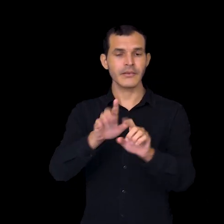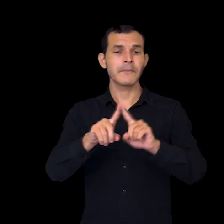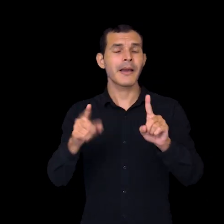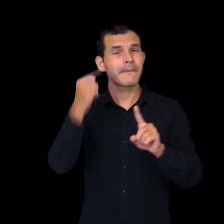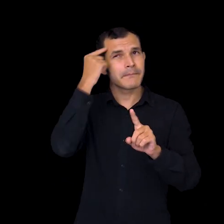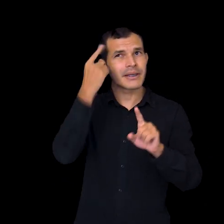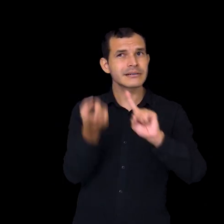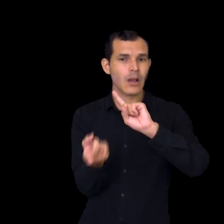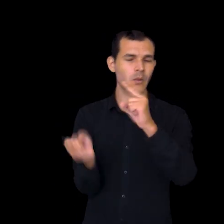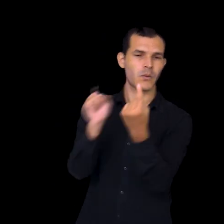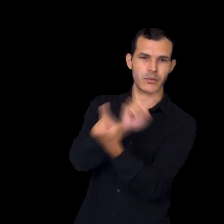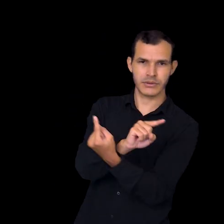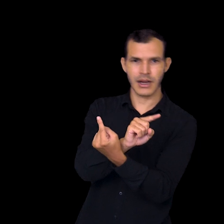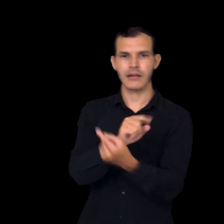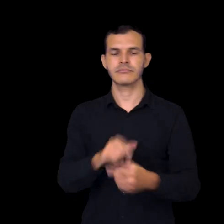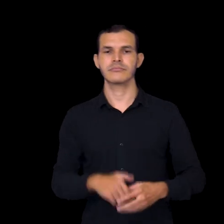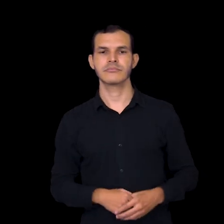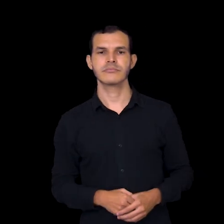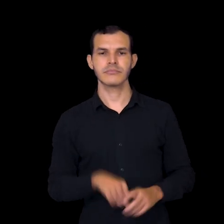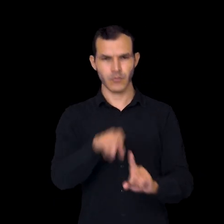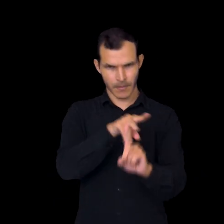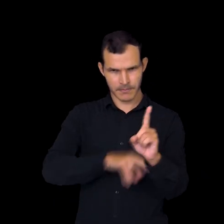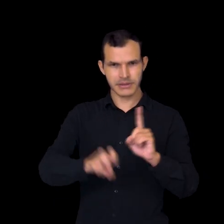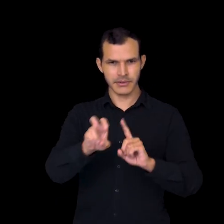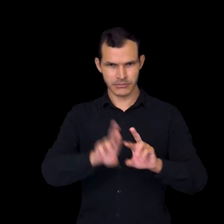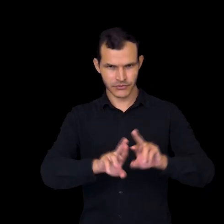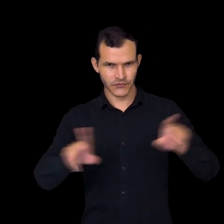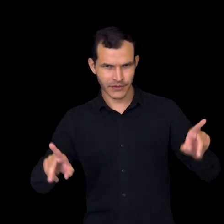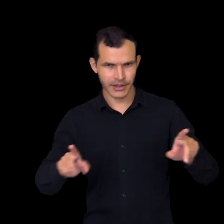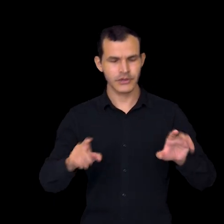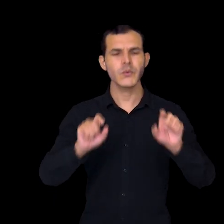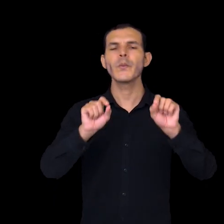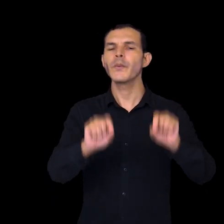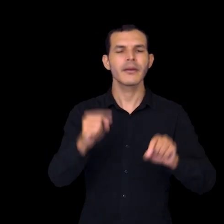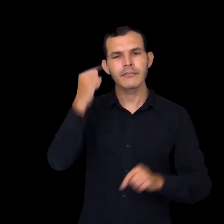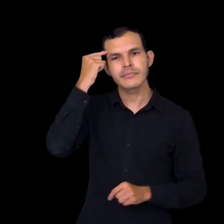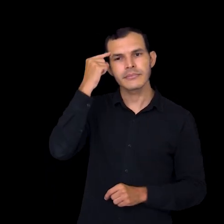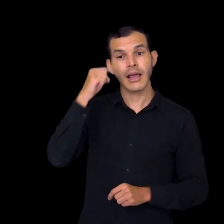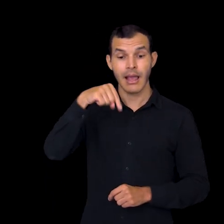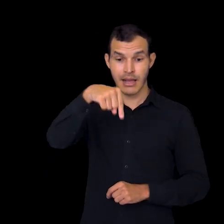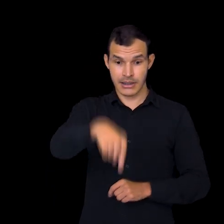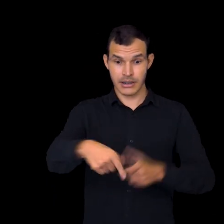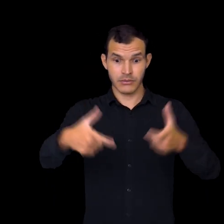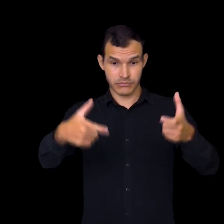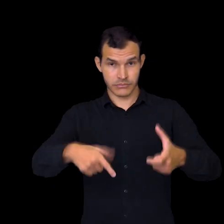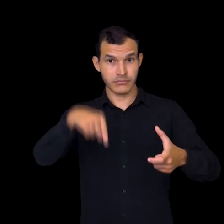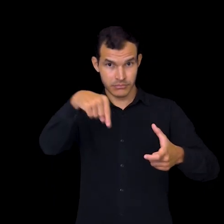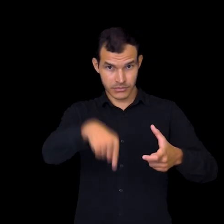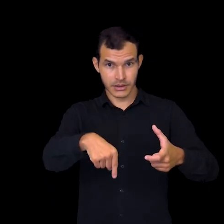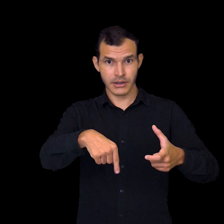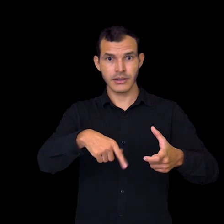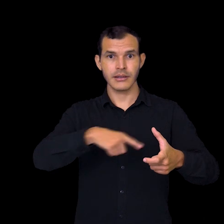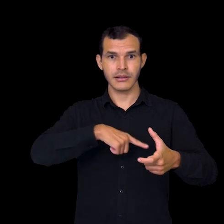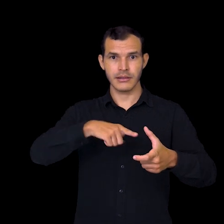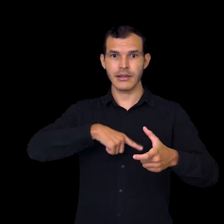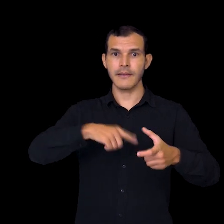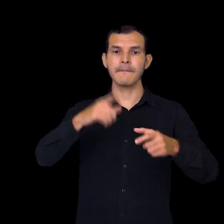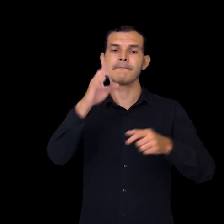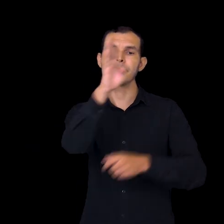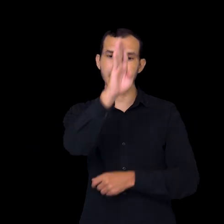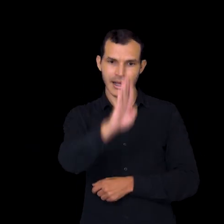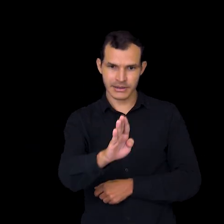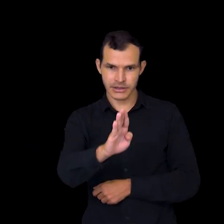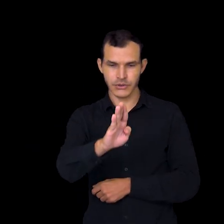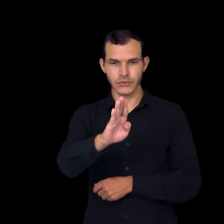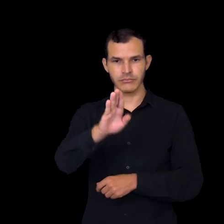pode pensar também o contrário. Cristiane Portela, Departamento de História, UNB. Pensar o seguinte, essa localidade, o Planalto Central, esse